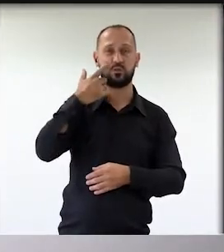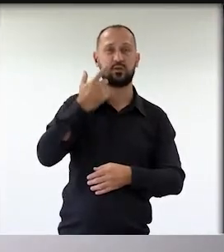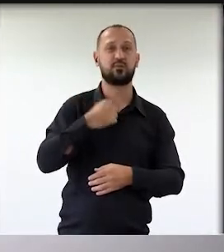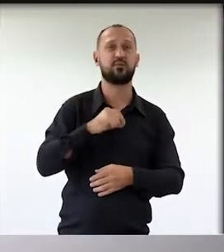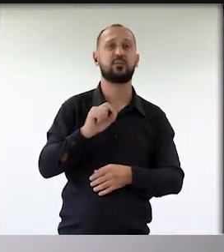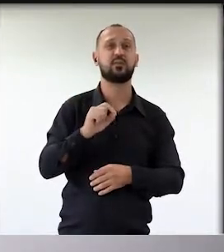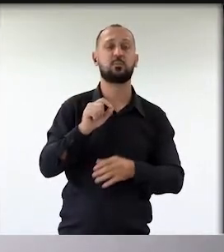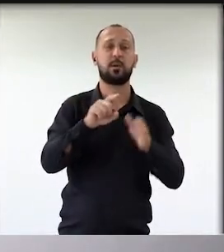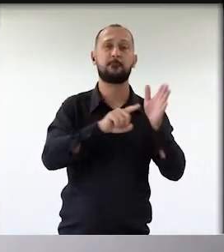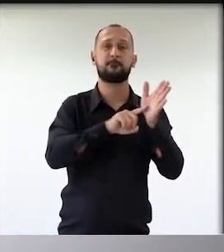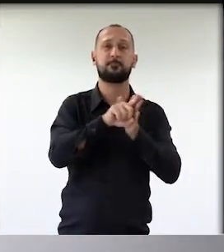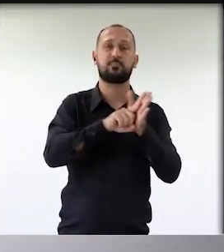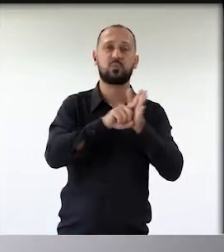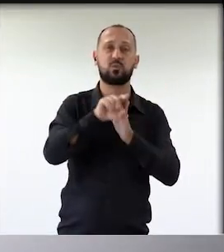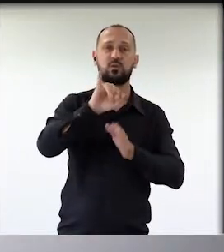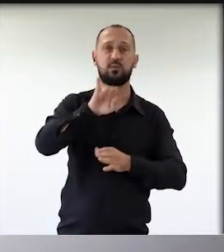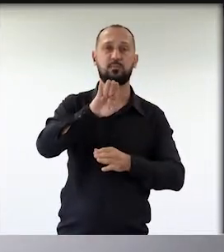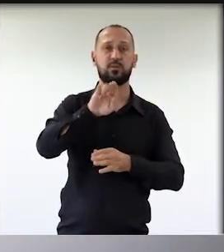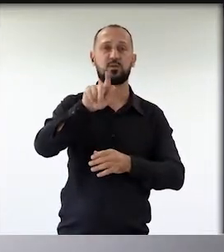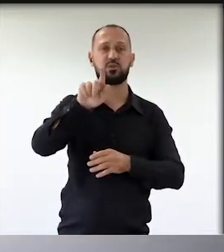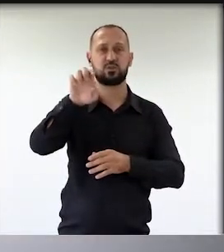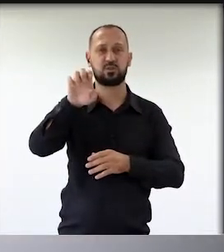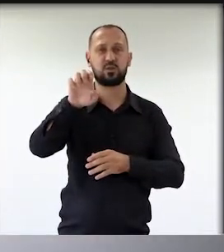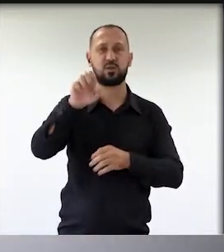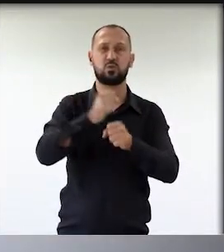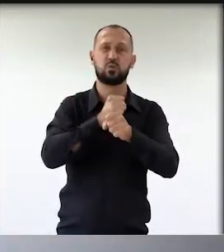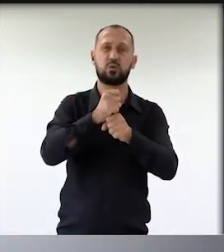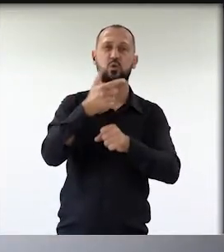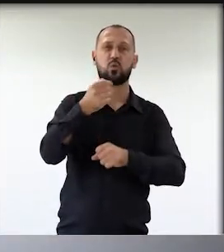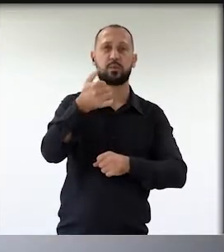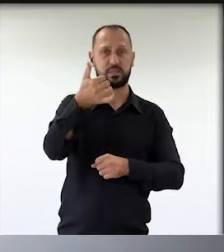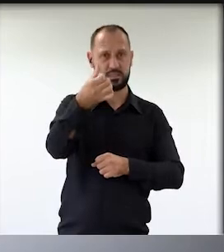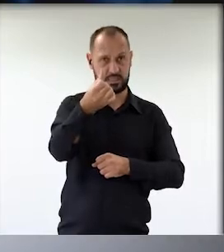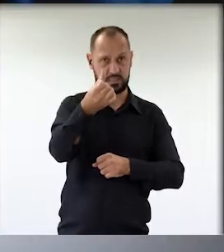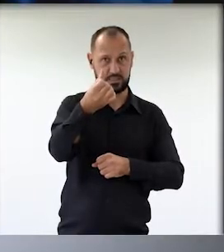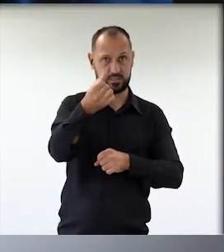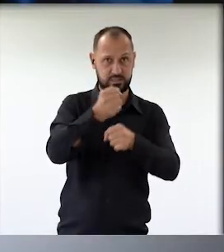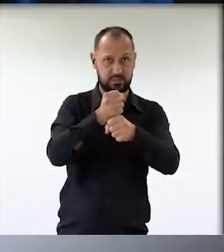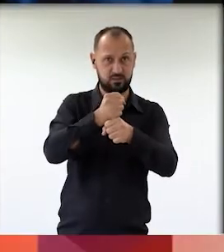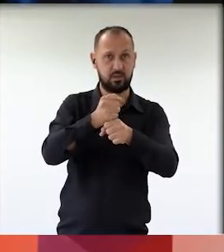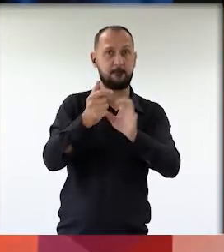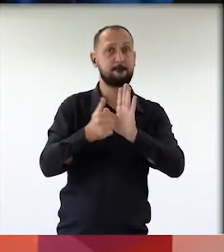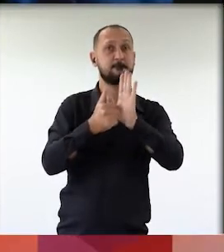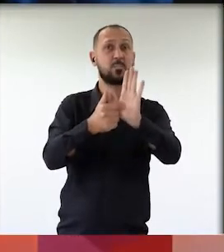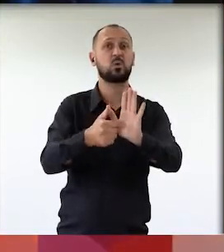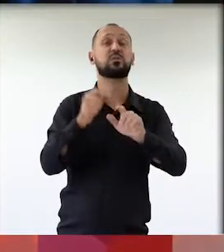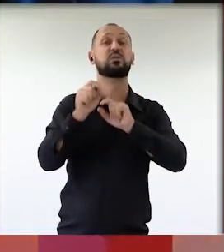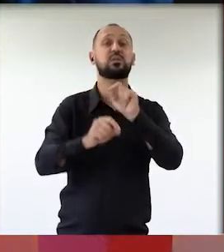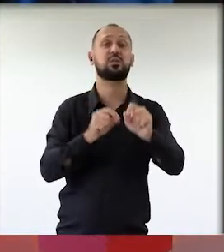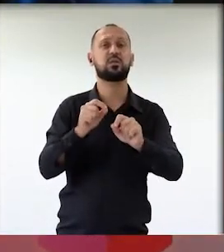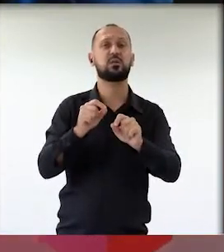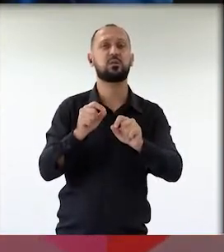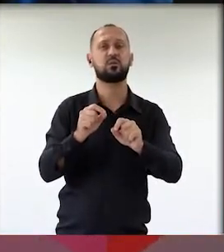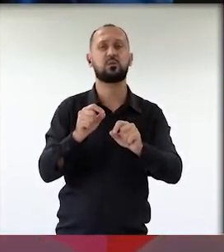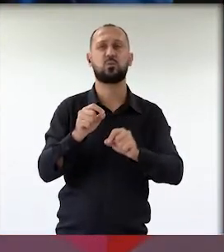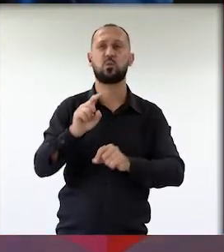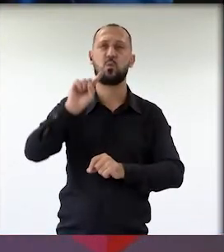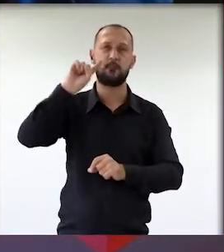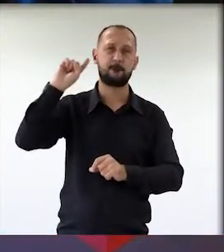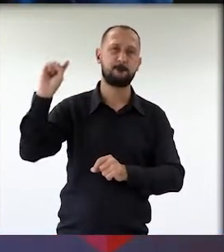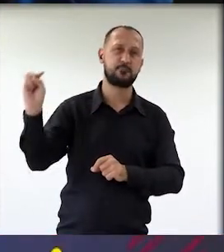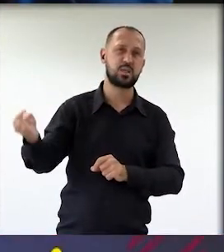vocês? Eu estava acompanhando uma pesquisa do IBGE, se eu não me engano, de 2016, mostrando que pelo menos